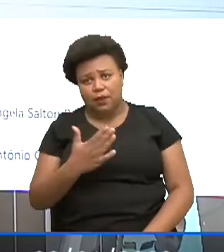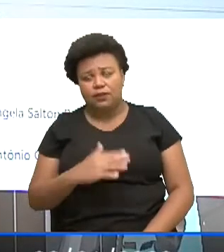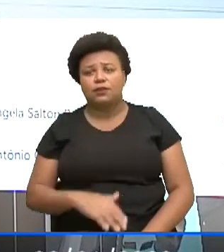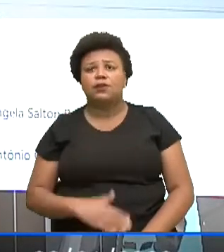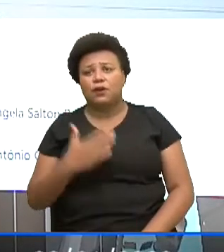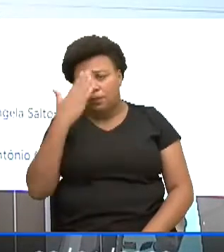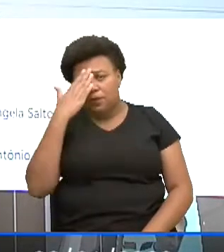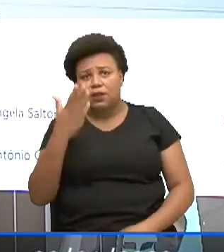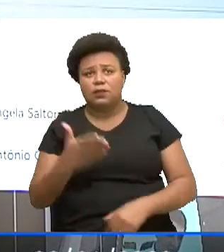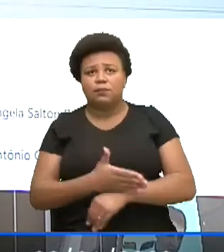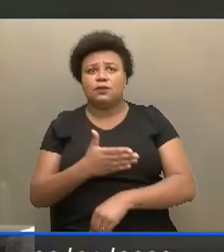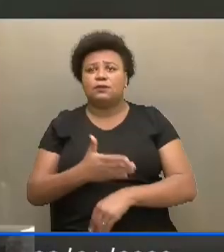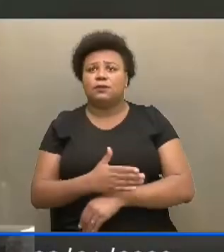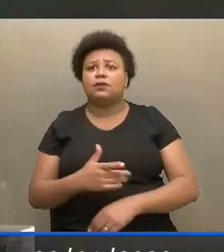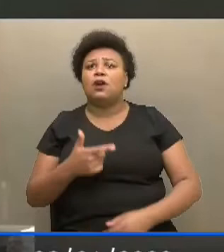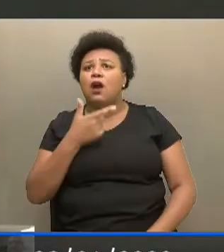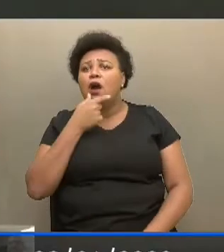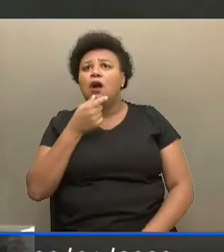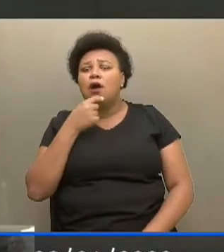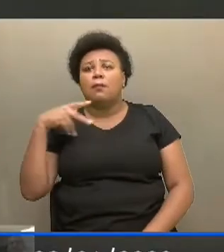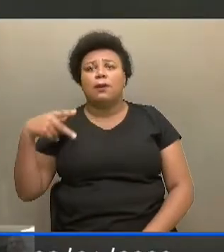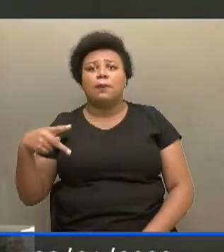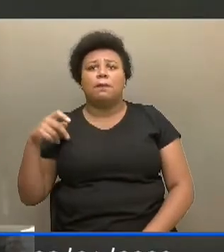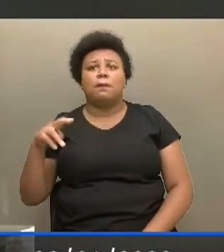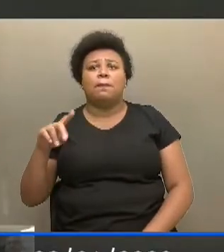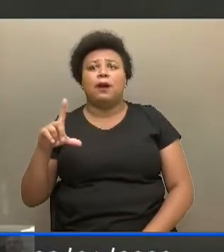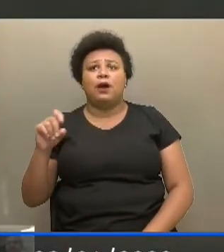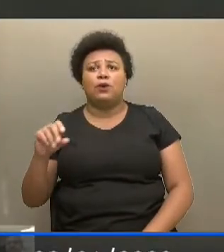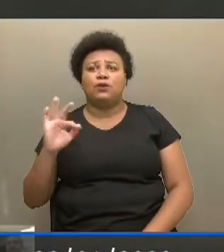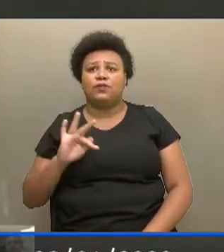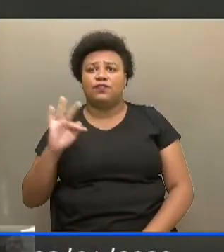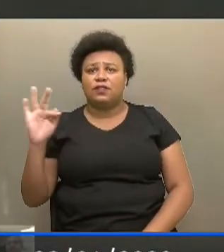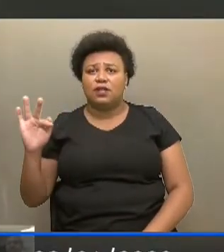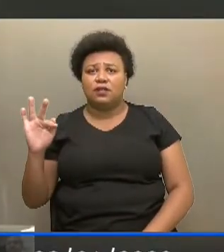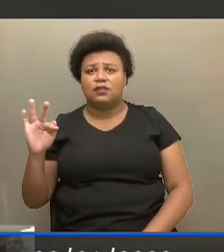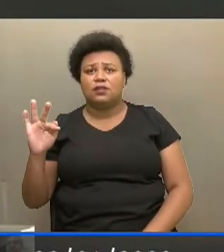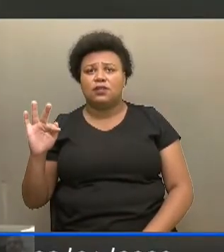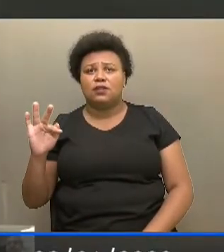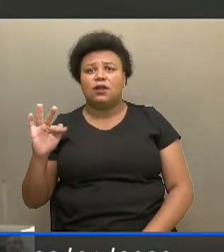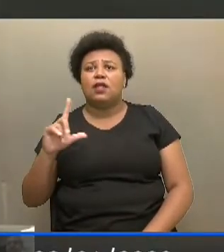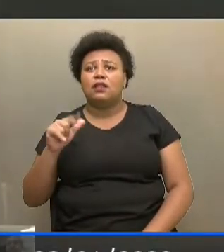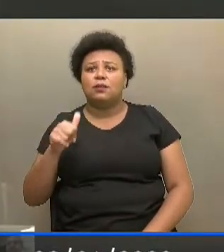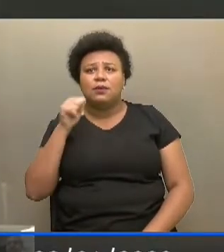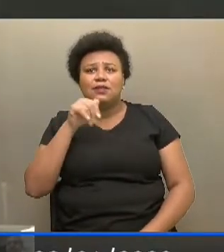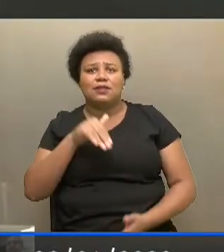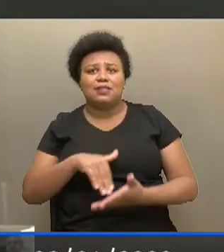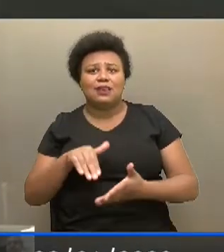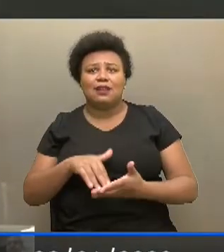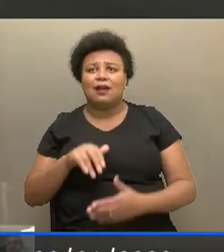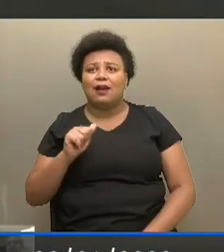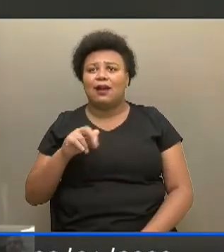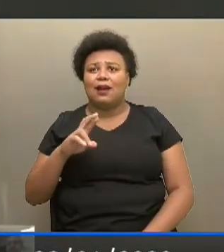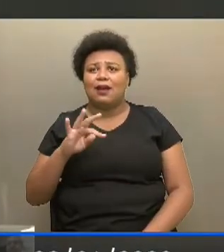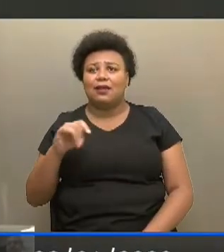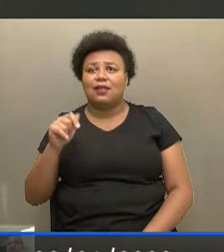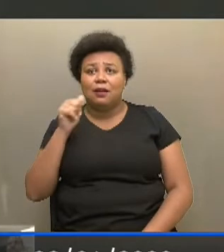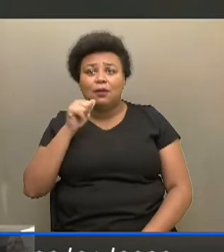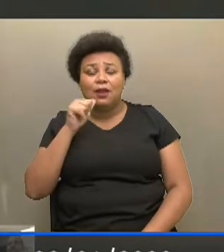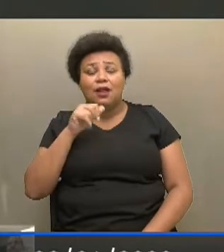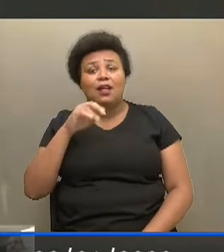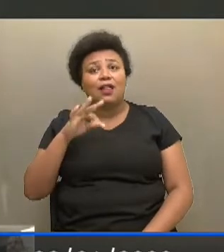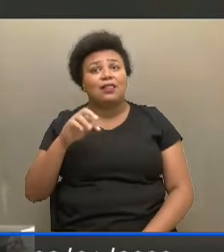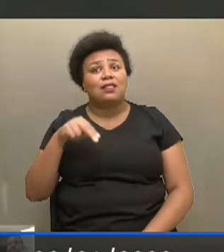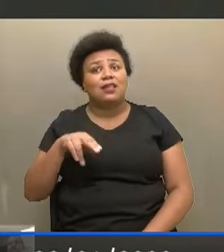pela presença. O Paulo Madeira, da Federação dos Trabalhadores. Depois, a secretária Rita me mandou uma mensagem que a Tani quer fazer